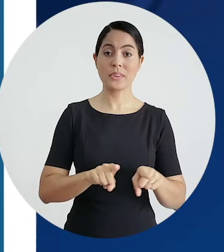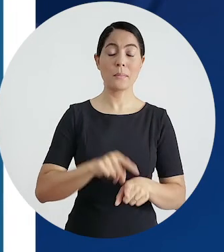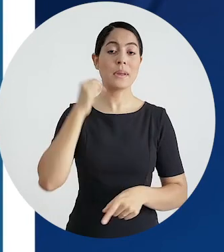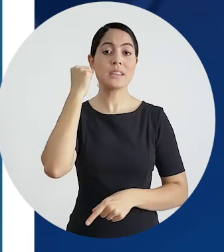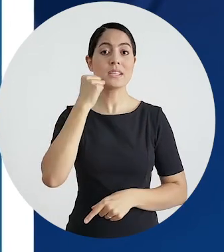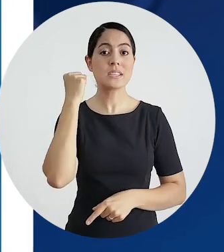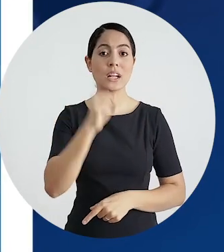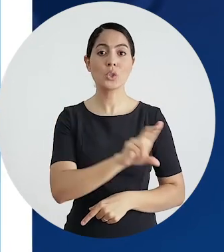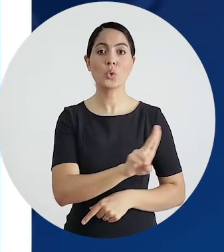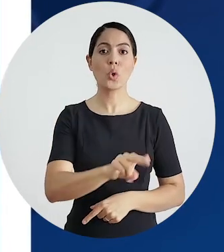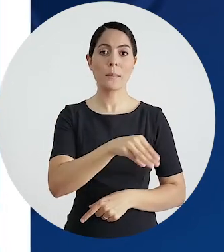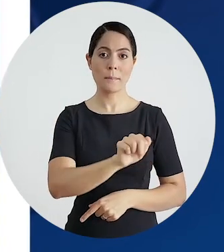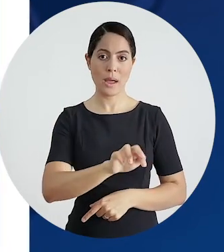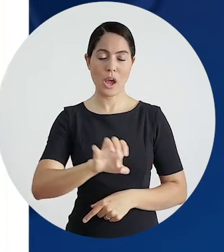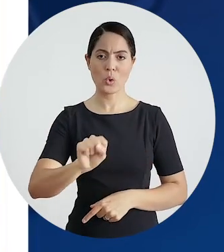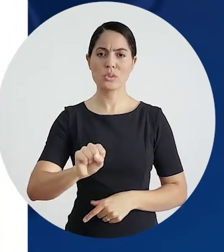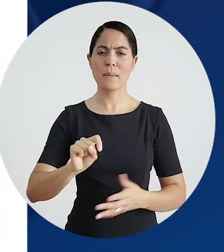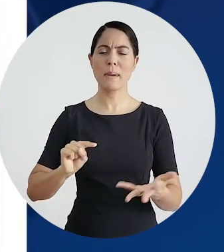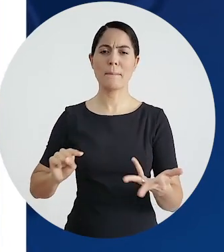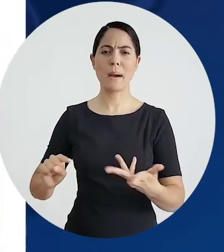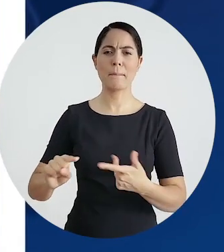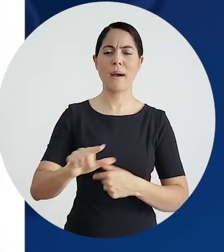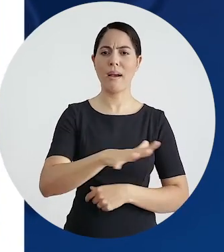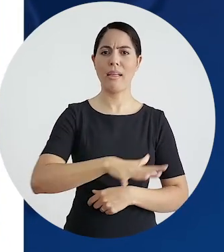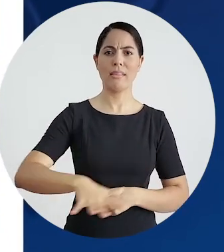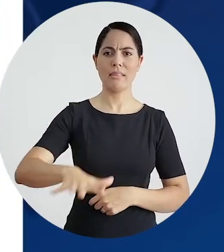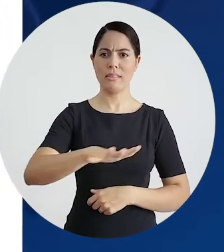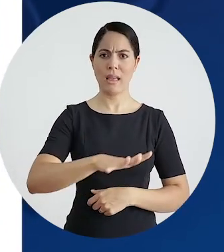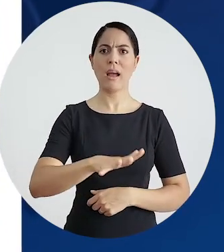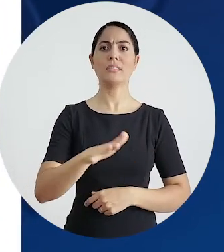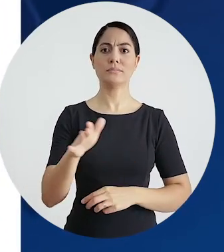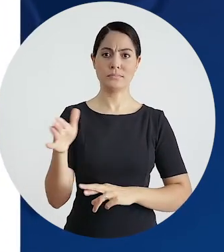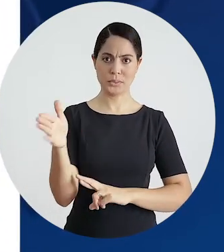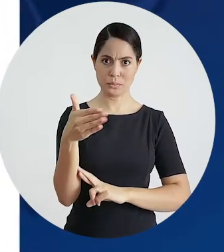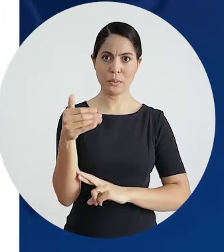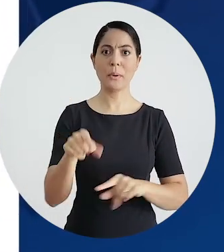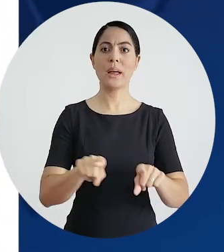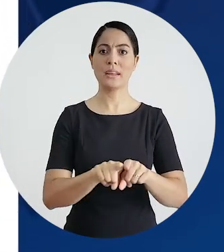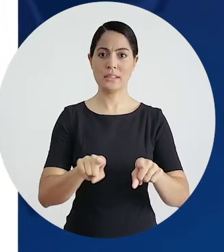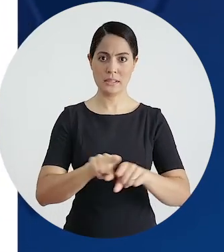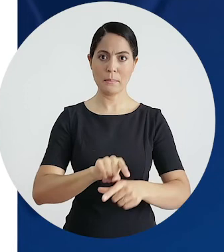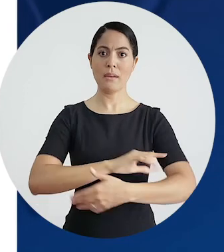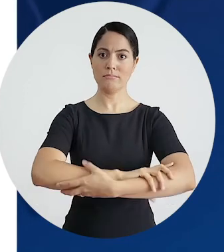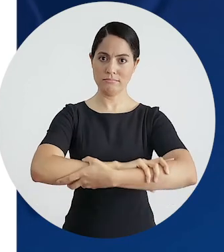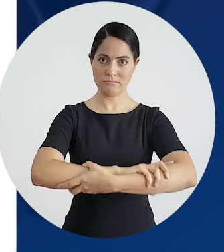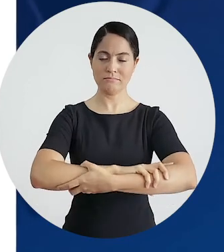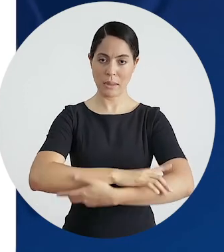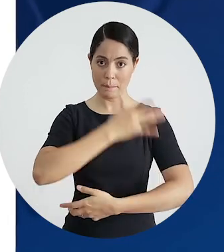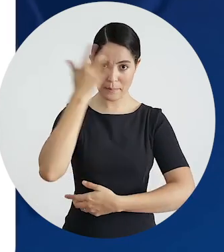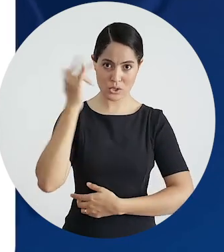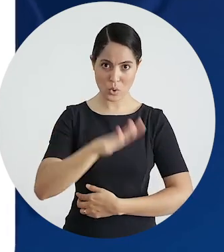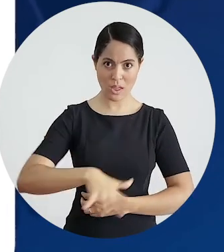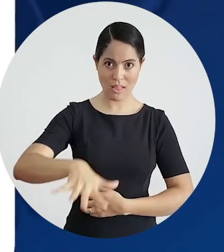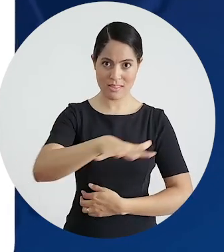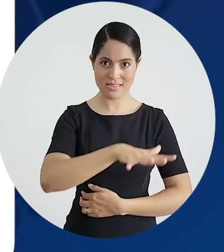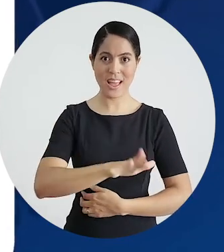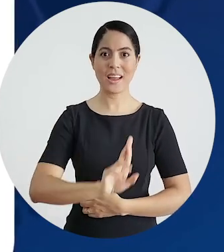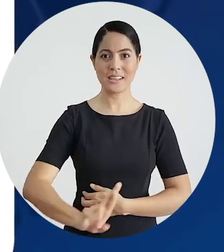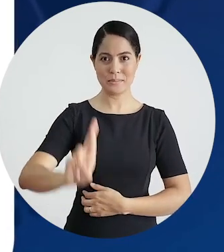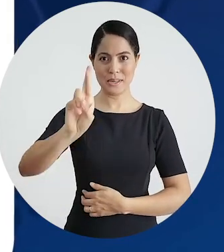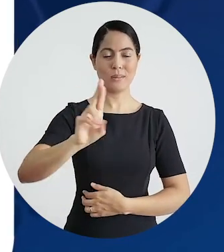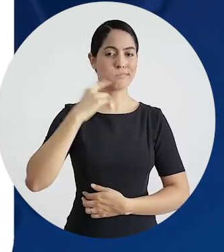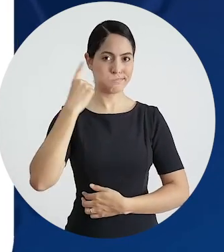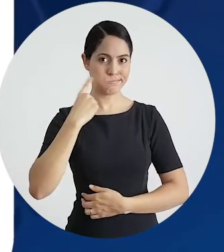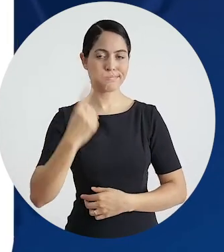Santa Cruz, do senador da República, Marcos Rogério, além de diplomatas, diretores de agências